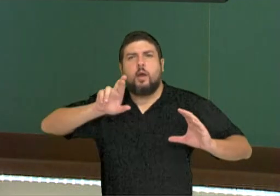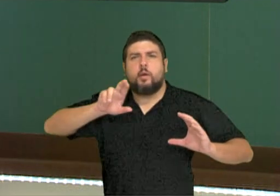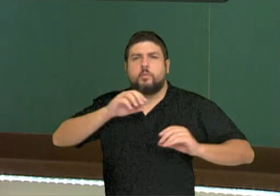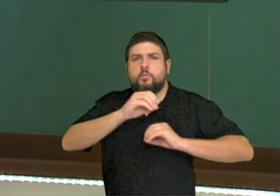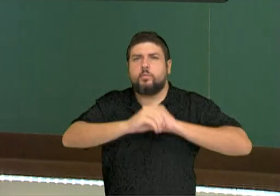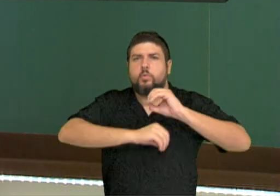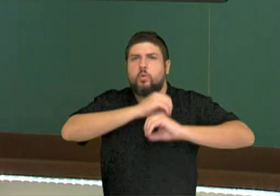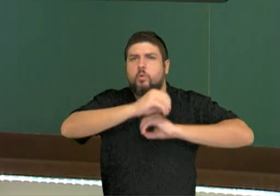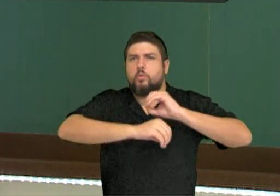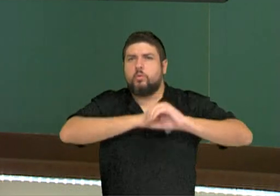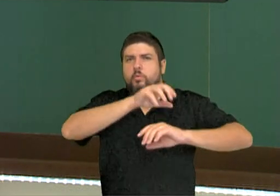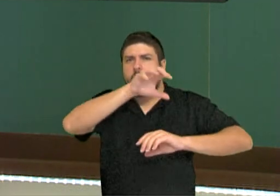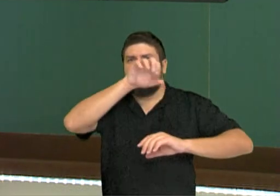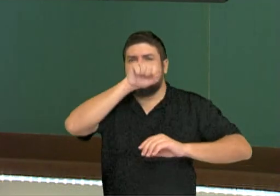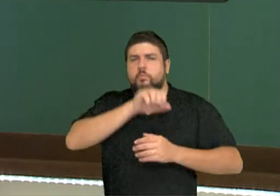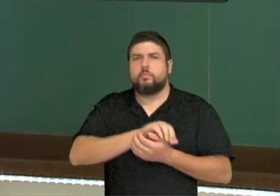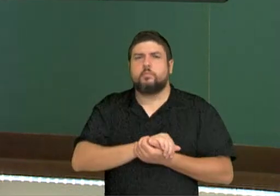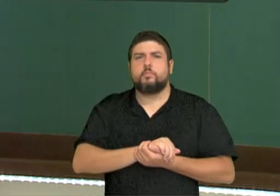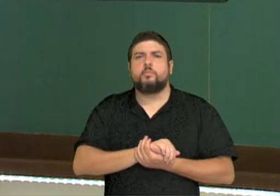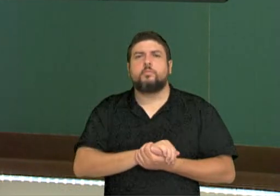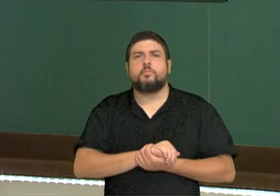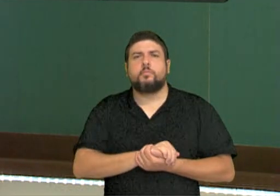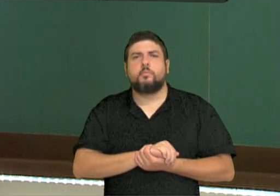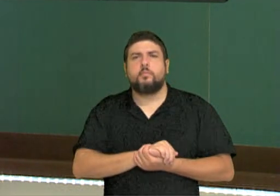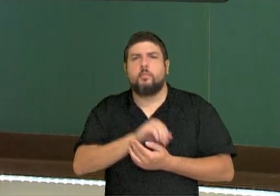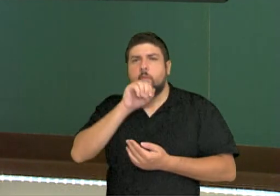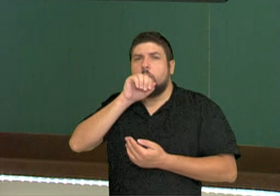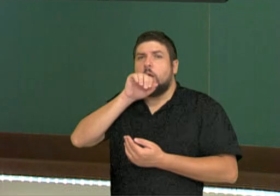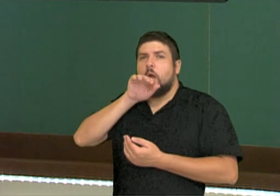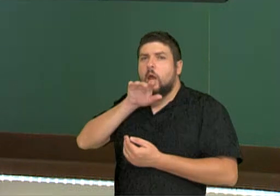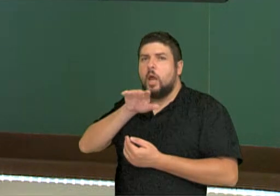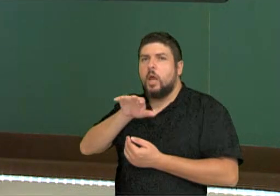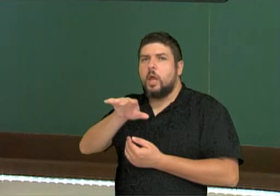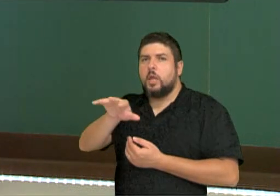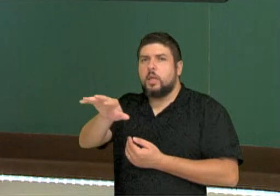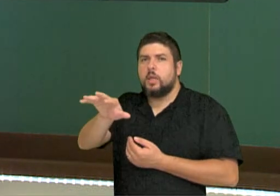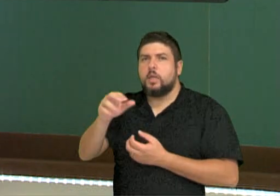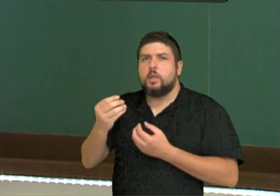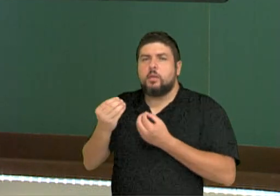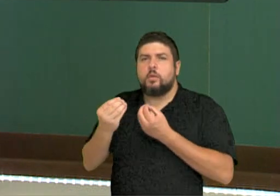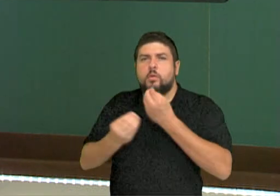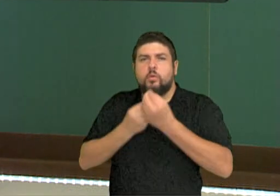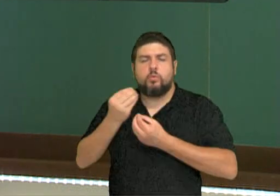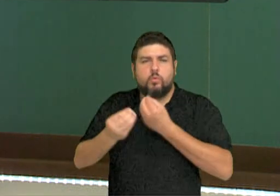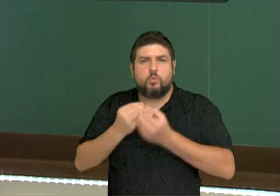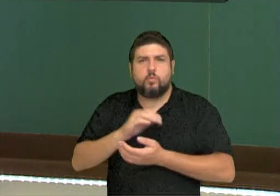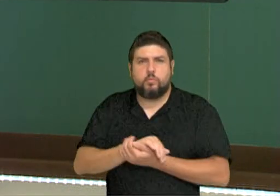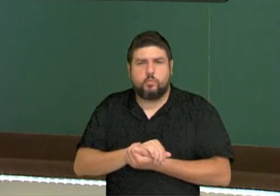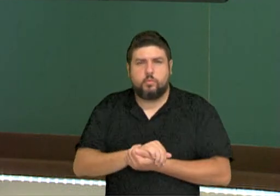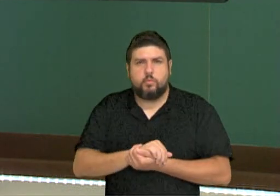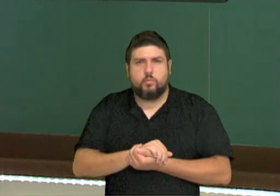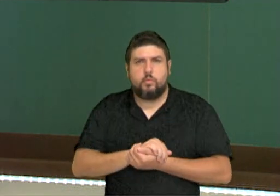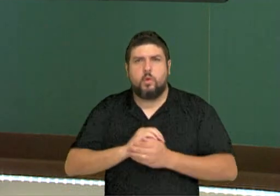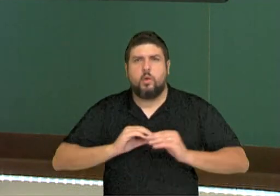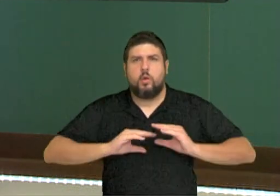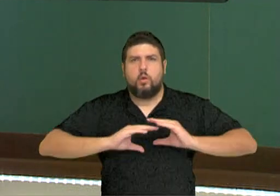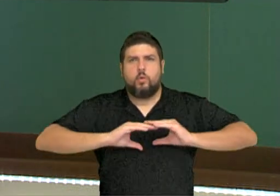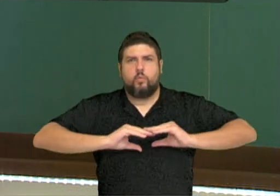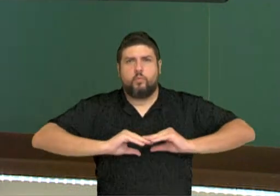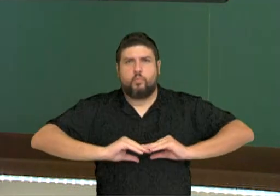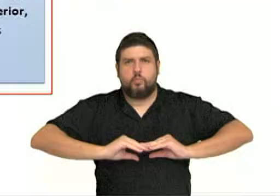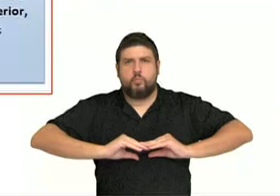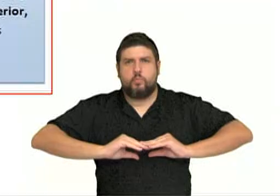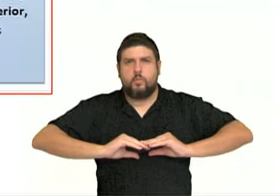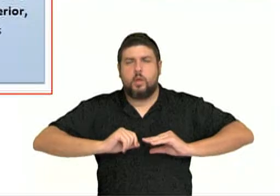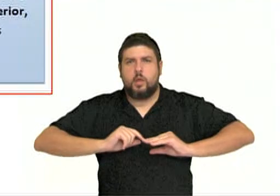à expiração? A expiração, ela é realizada da seguinte forma. O diafragma, que é esse músculo